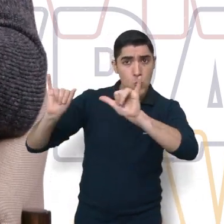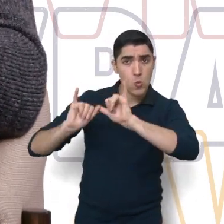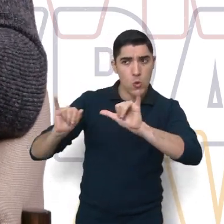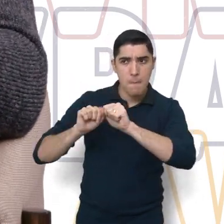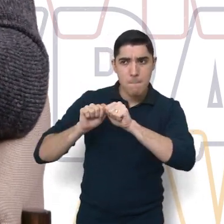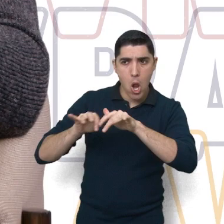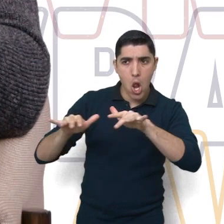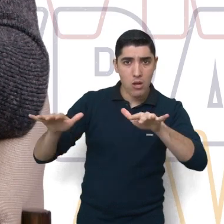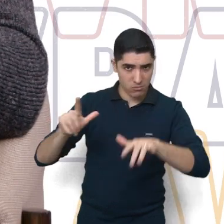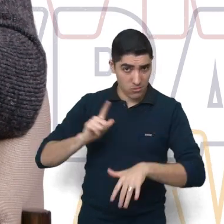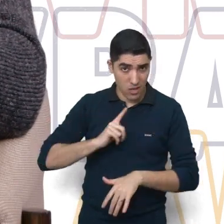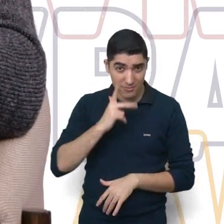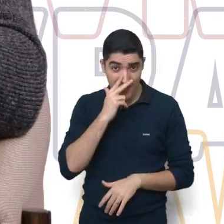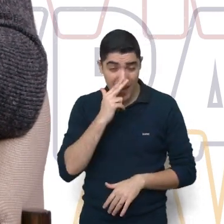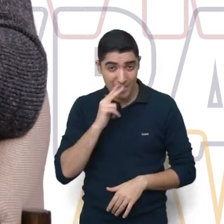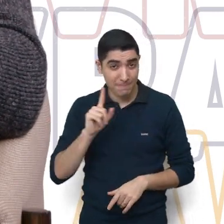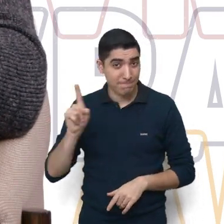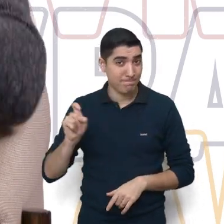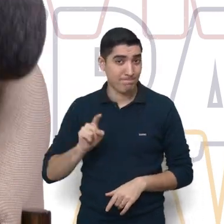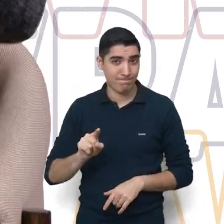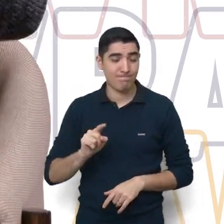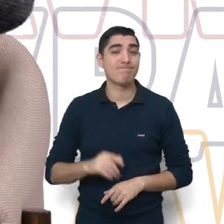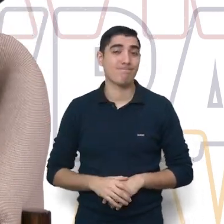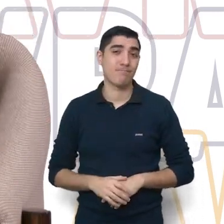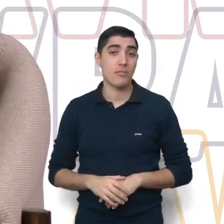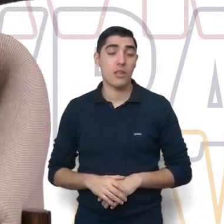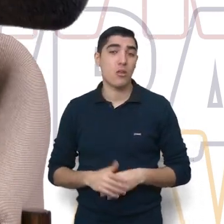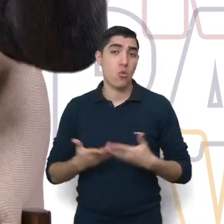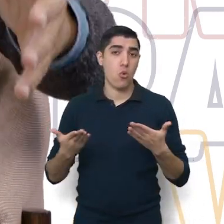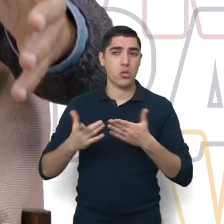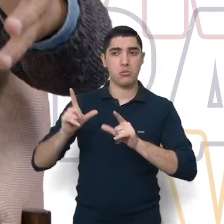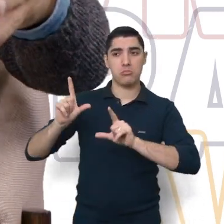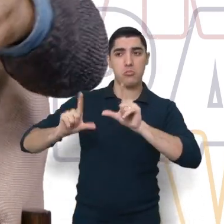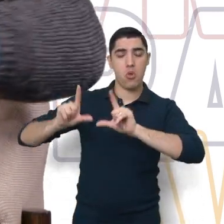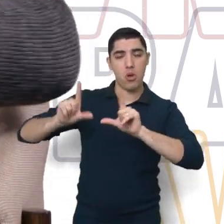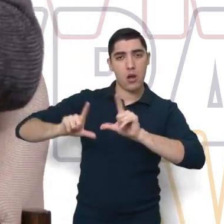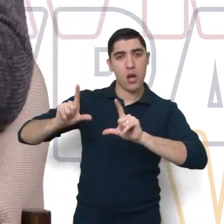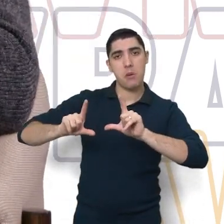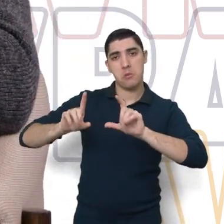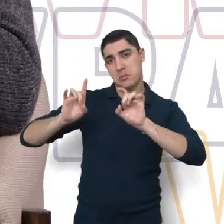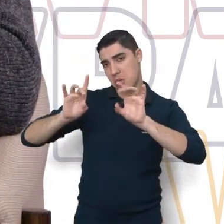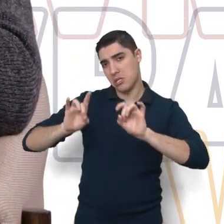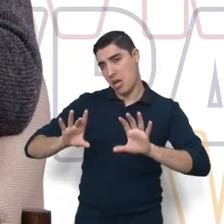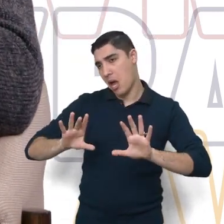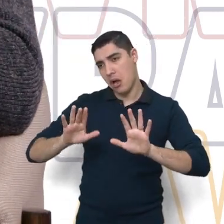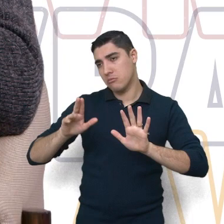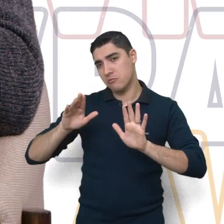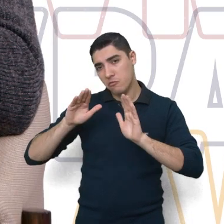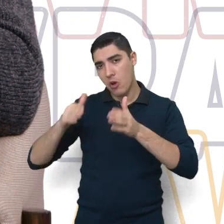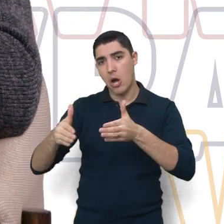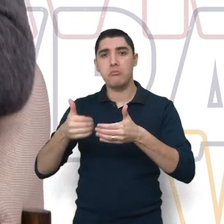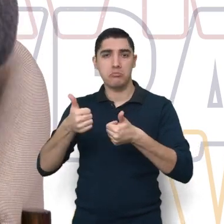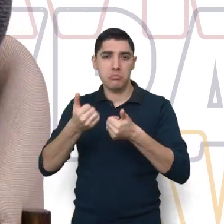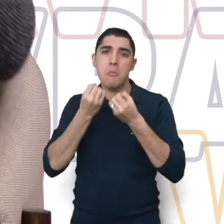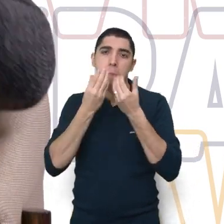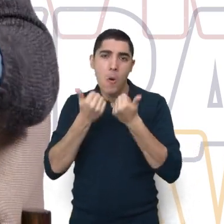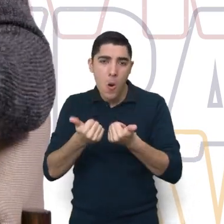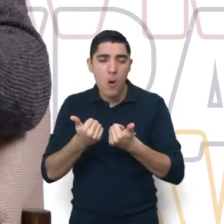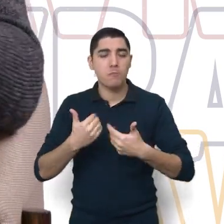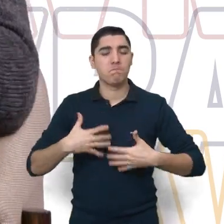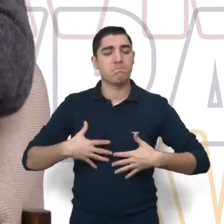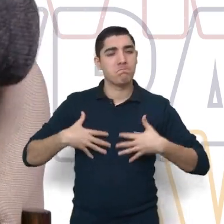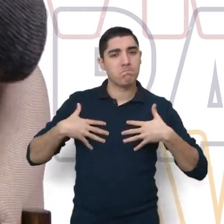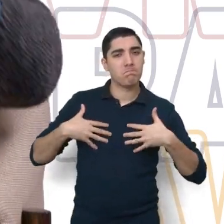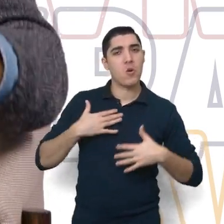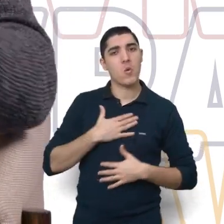divulgado né a gente nós estamos dentro de um programa específico né é muito bom